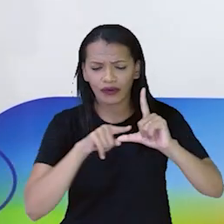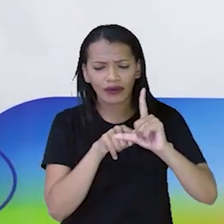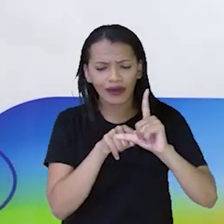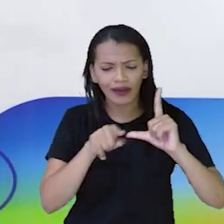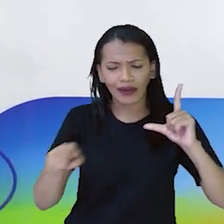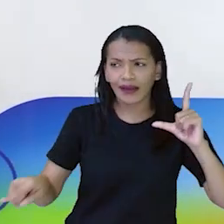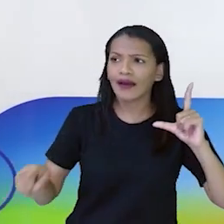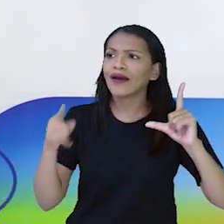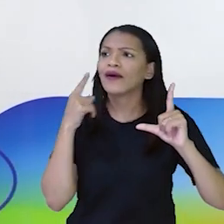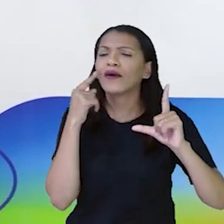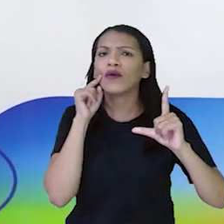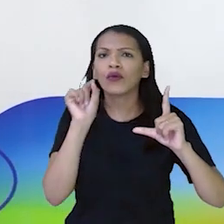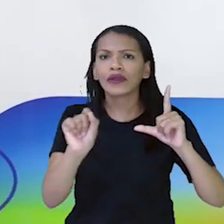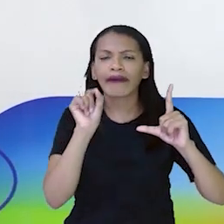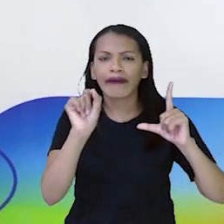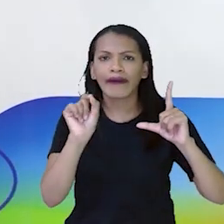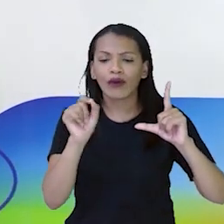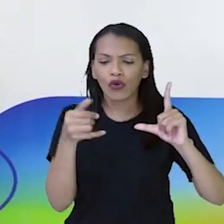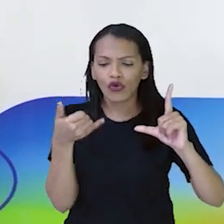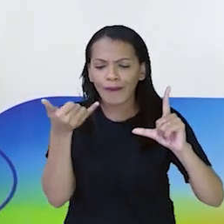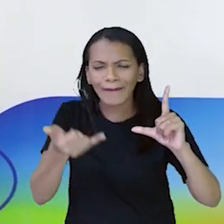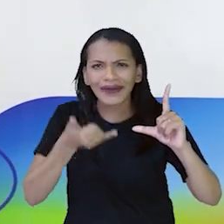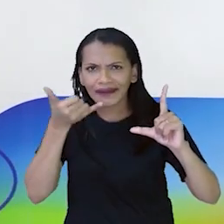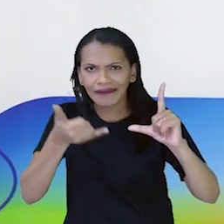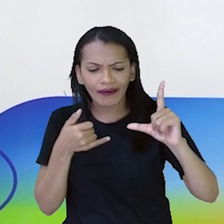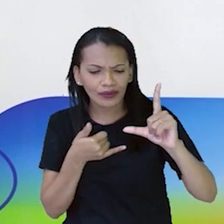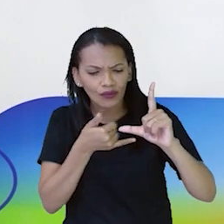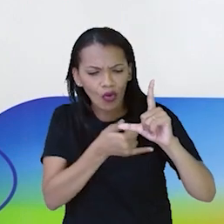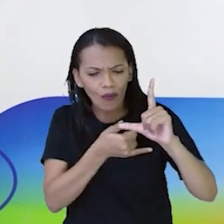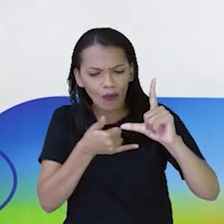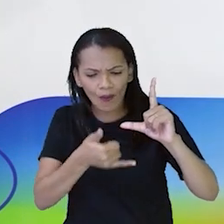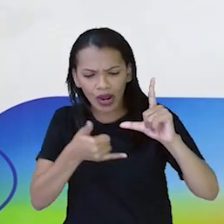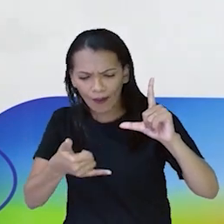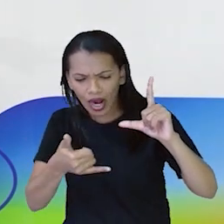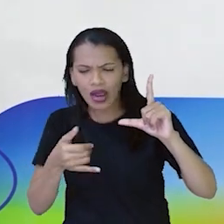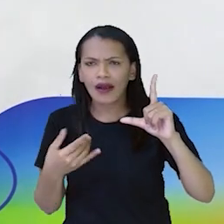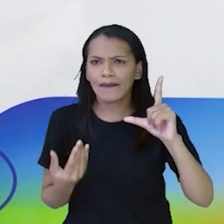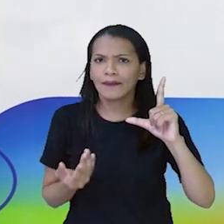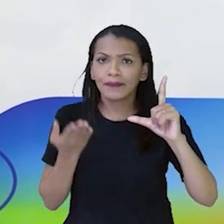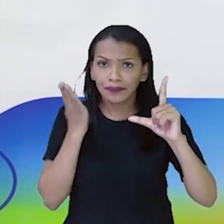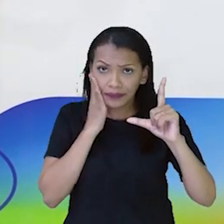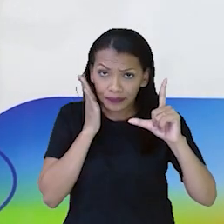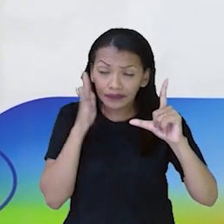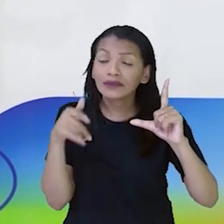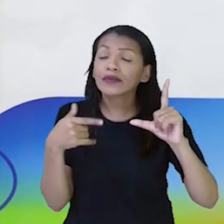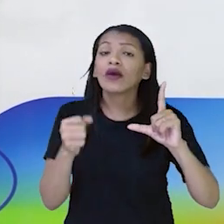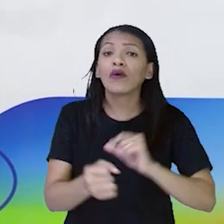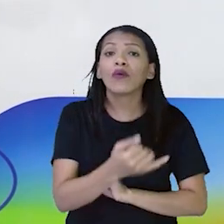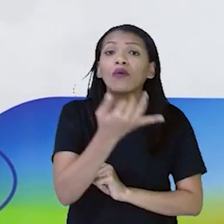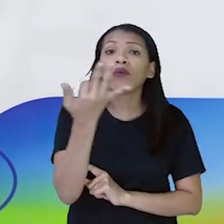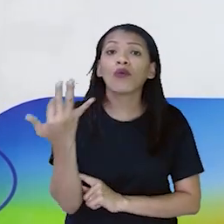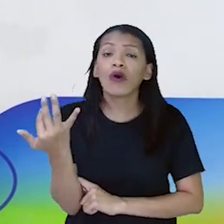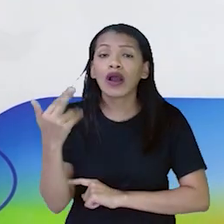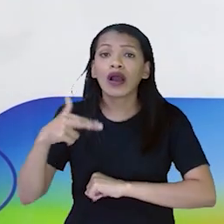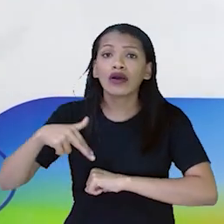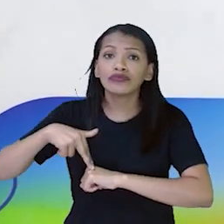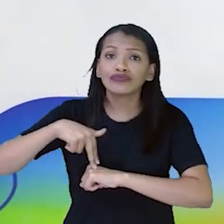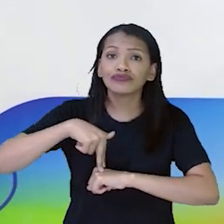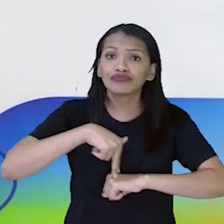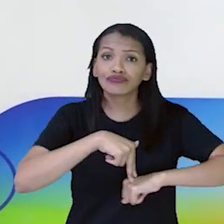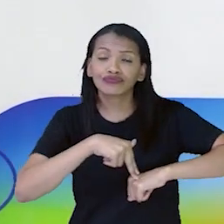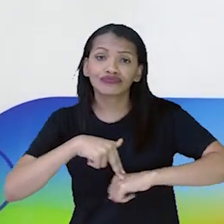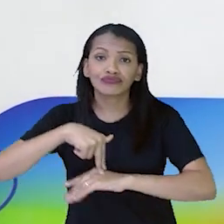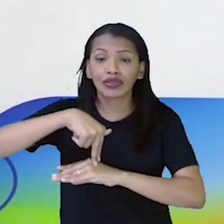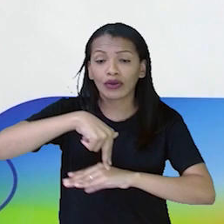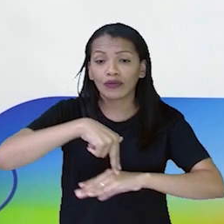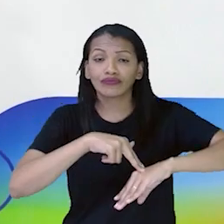colocar a representação dos brinquedos. Então, quantos skates essa loja vendeu? Aí eu